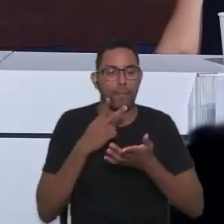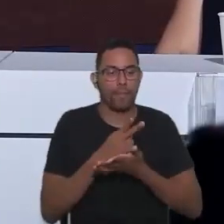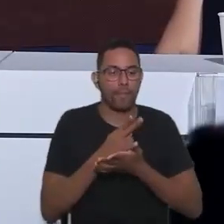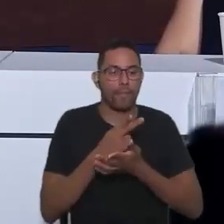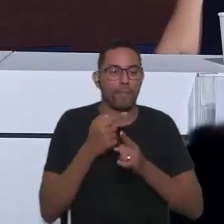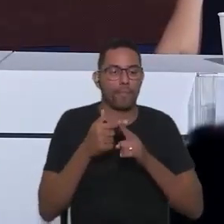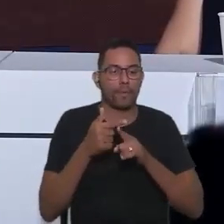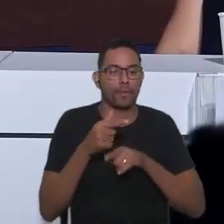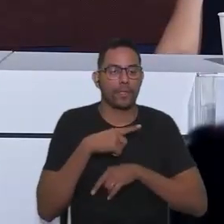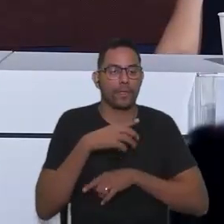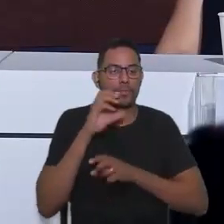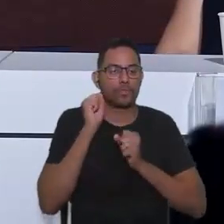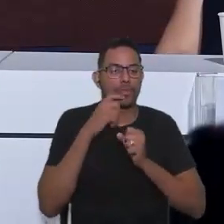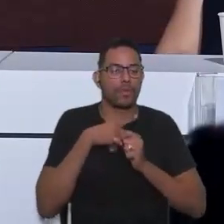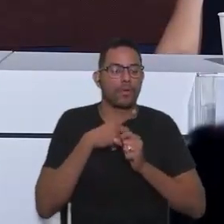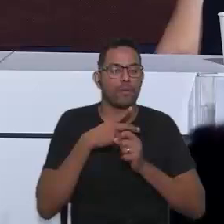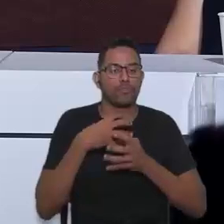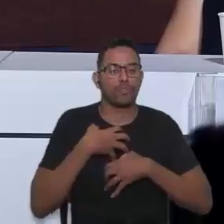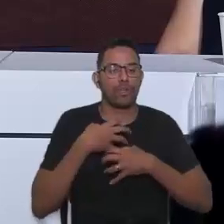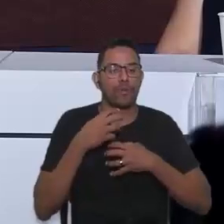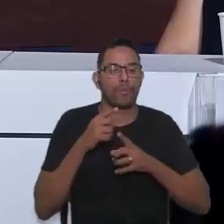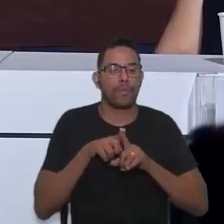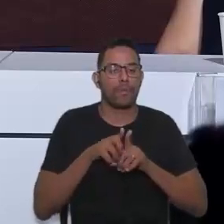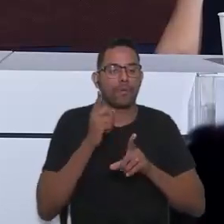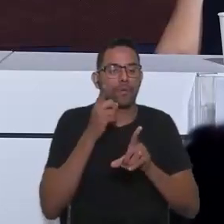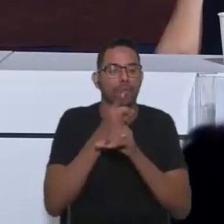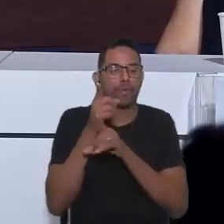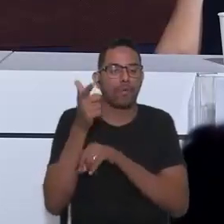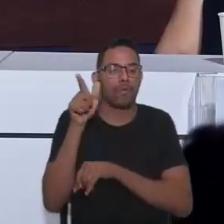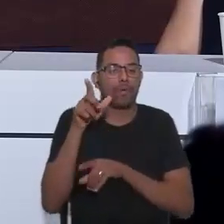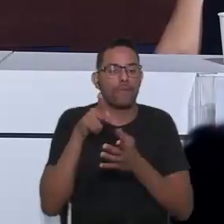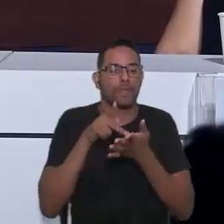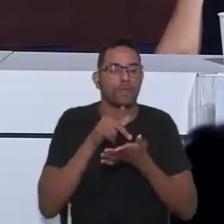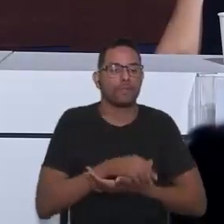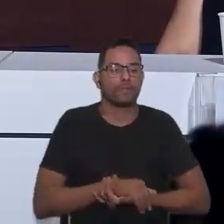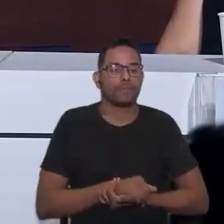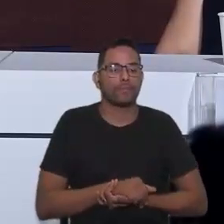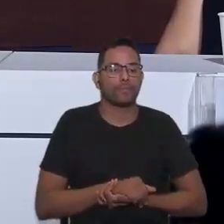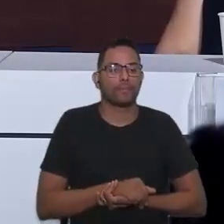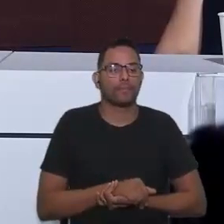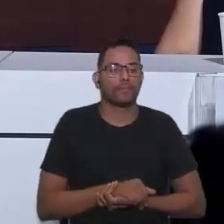eu tenho um lugar de escuta. É a minha forma de encontrar os outros, de verdadeiramente